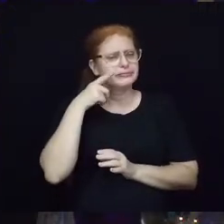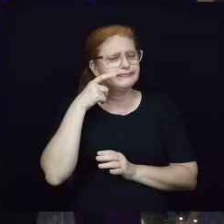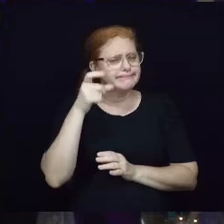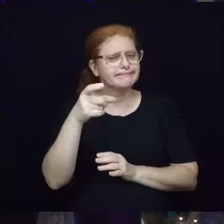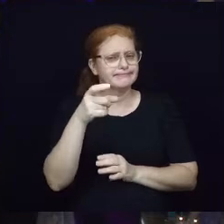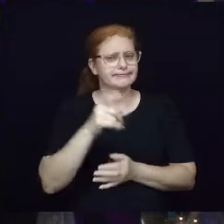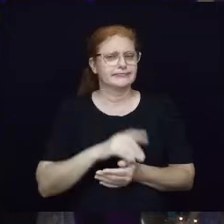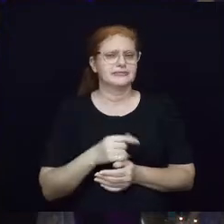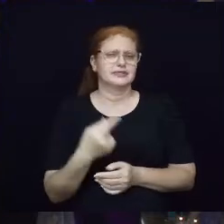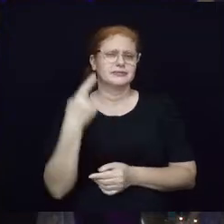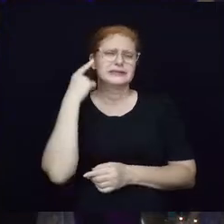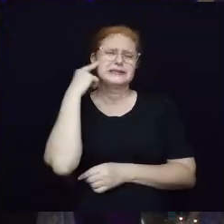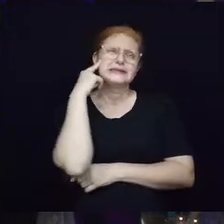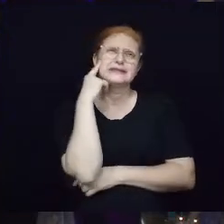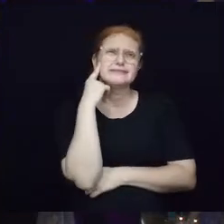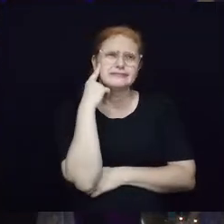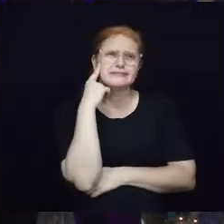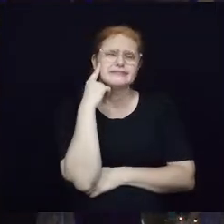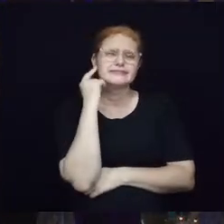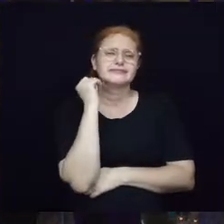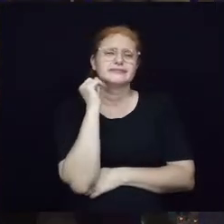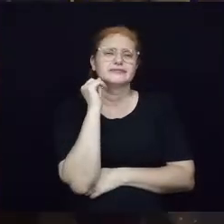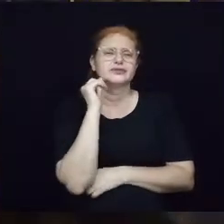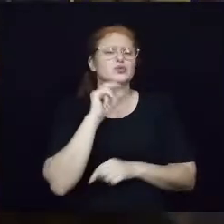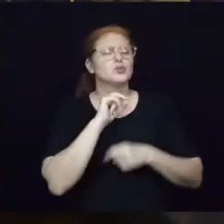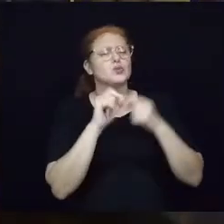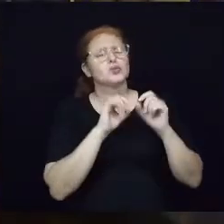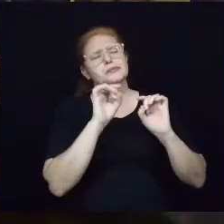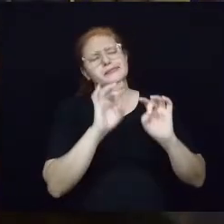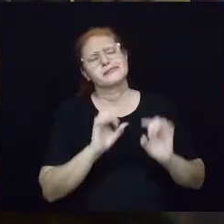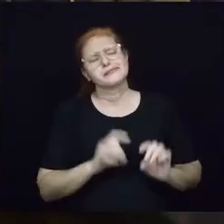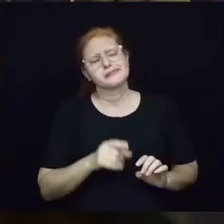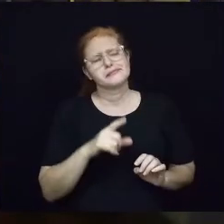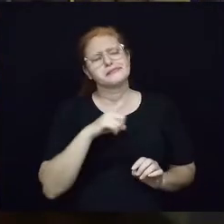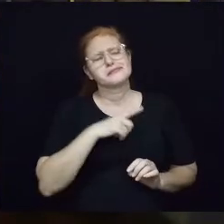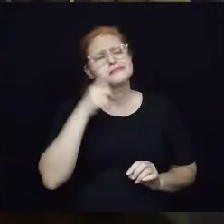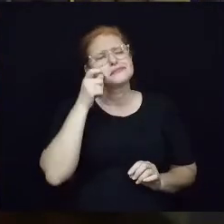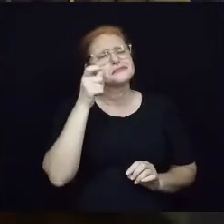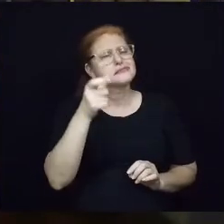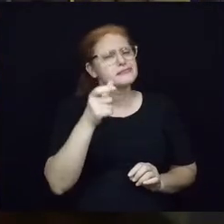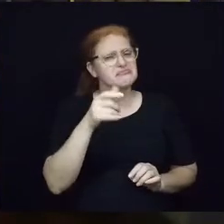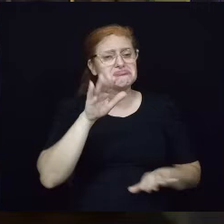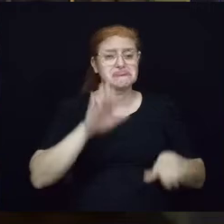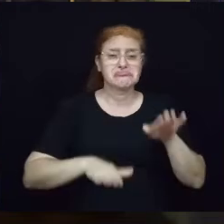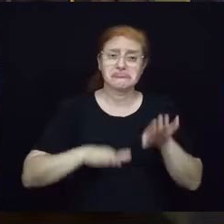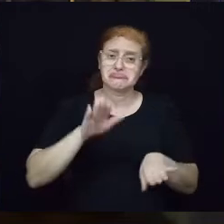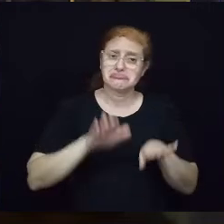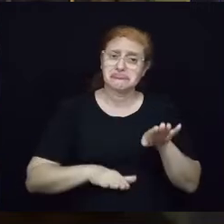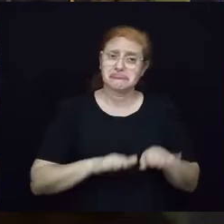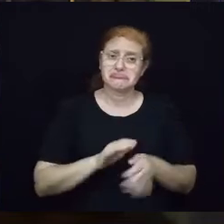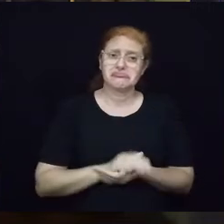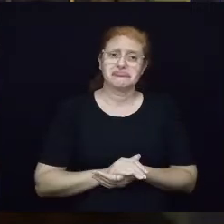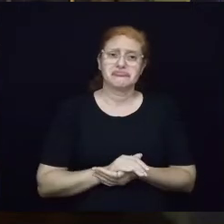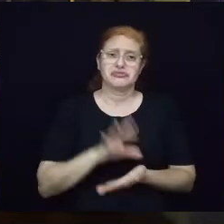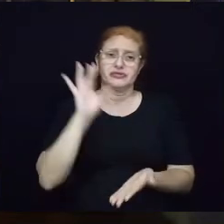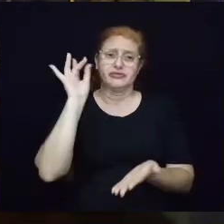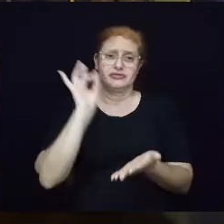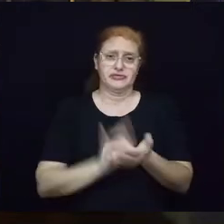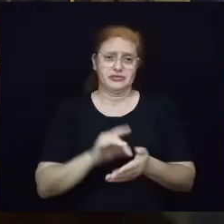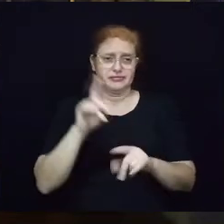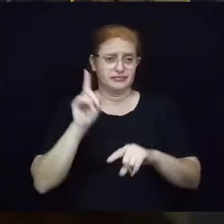assim. Eu pensei, eu tenho que O que especialmente interessou, talvez a autenticidade